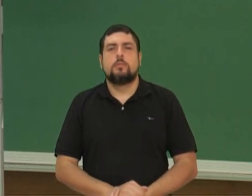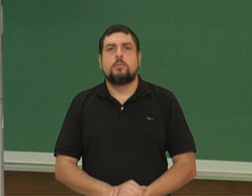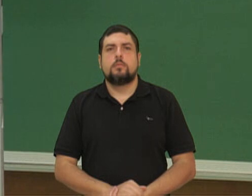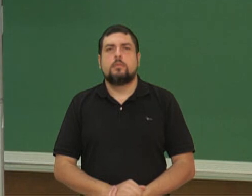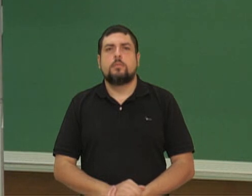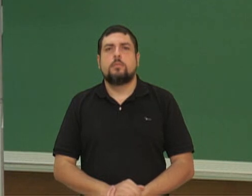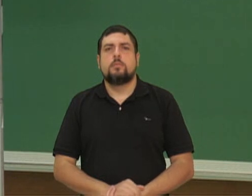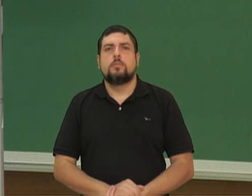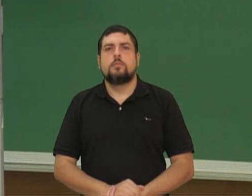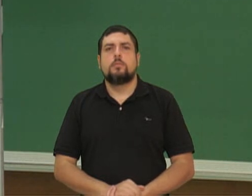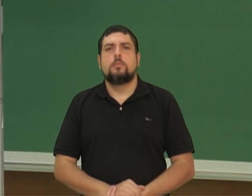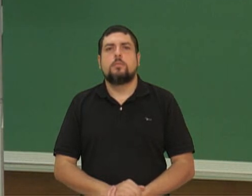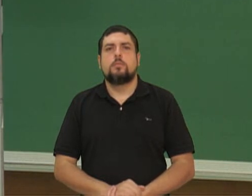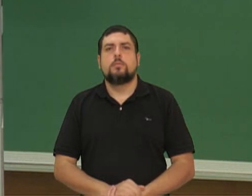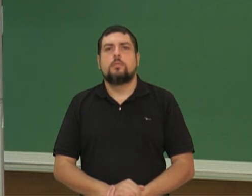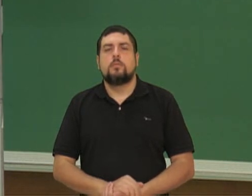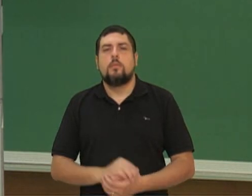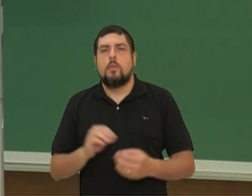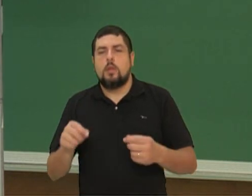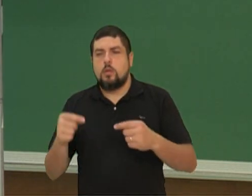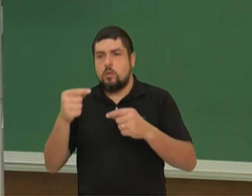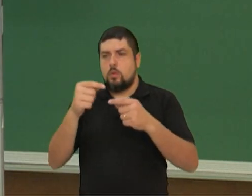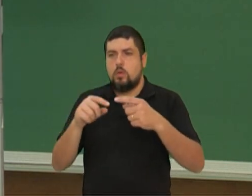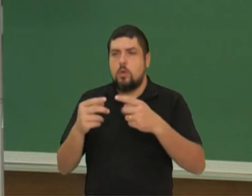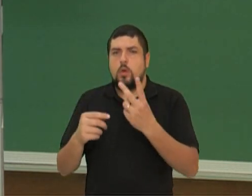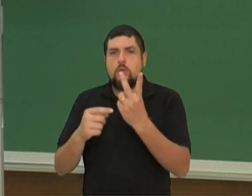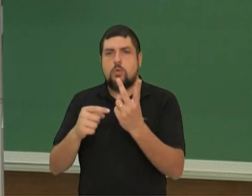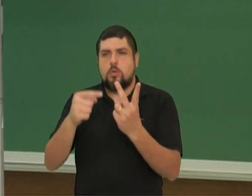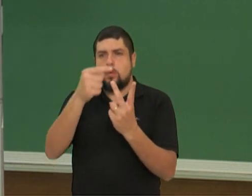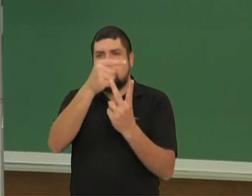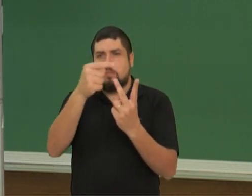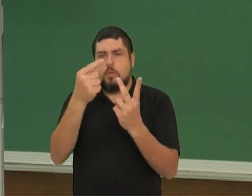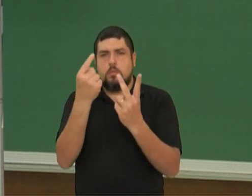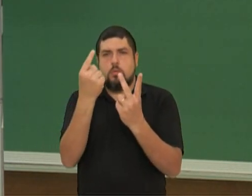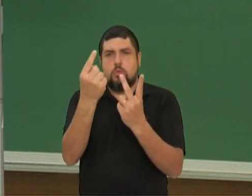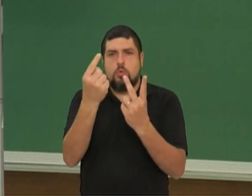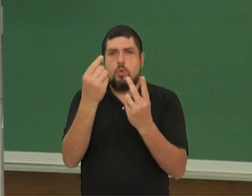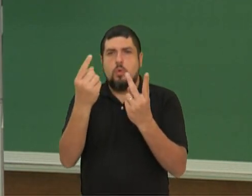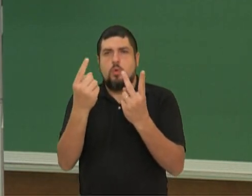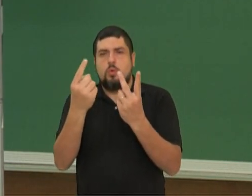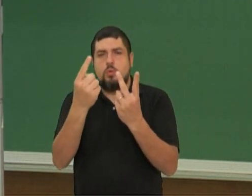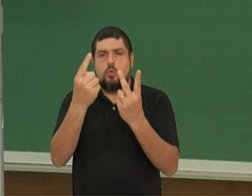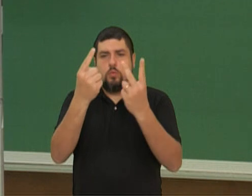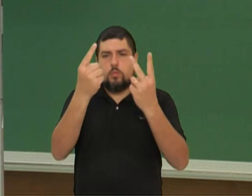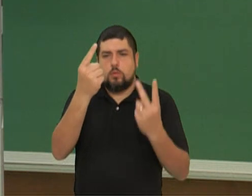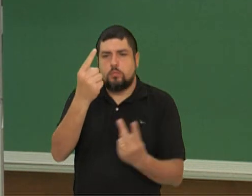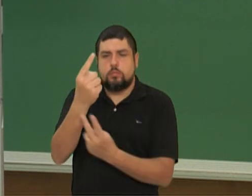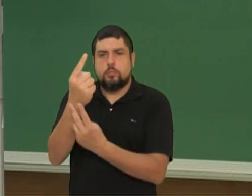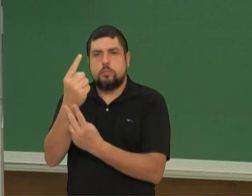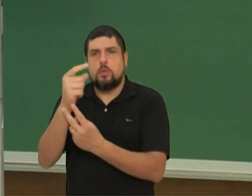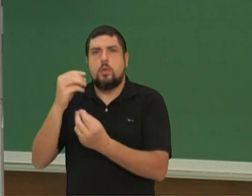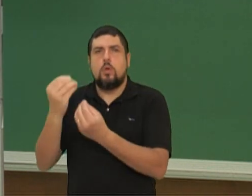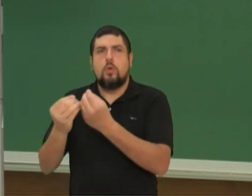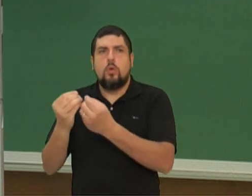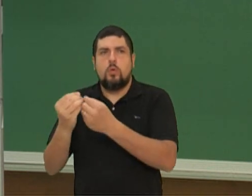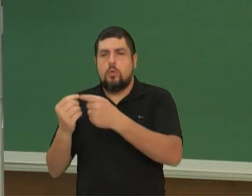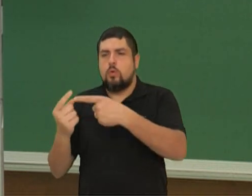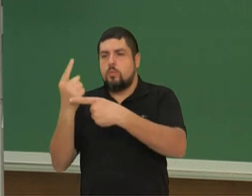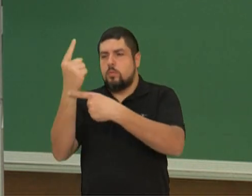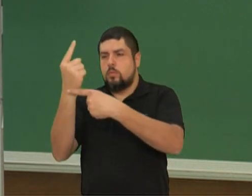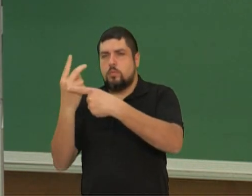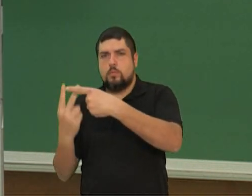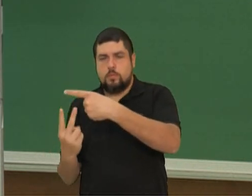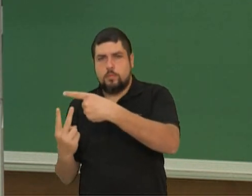propriedade, né? Pega essa potência de expoente negativo, escreve no denominador da fração, vira expoente positivo,